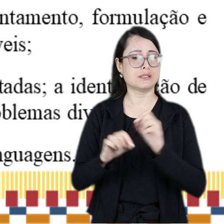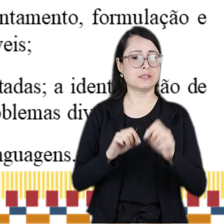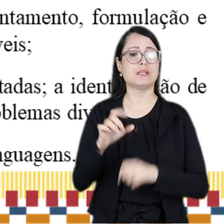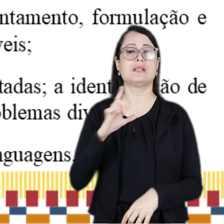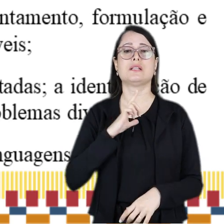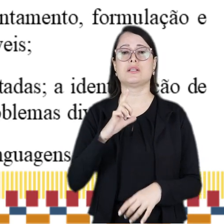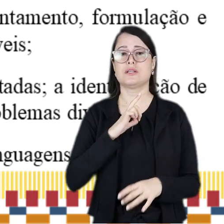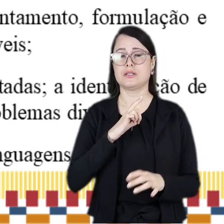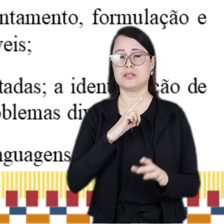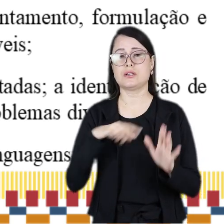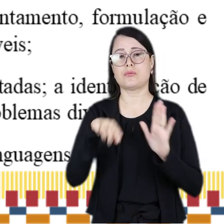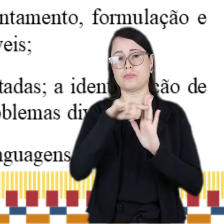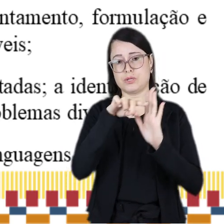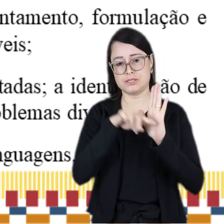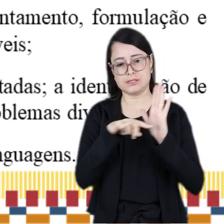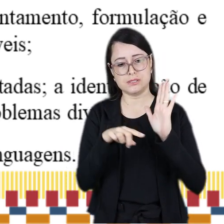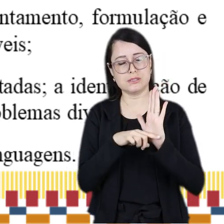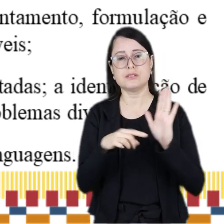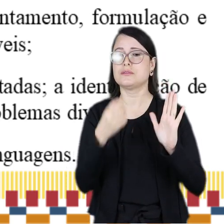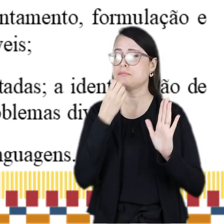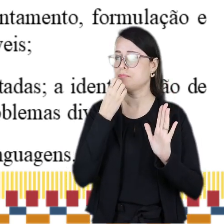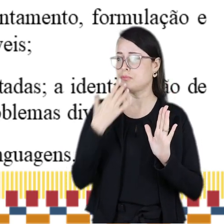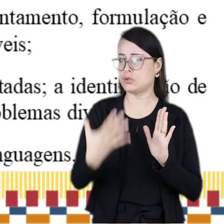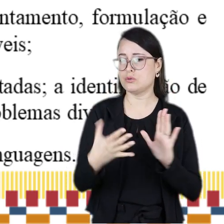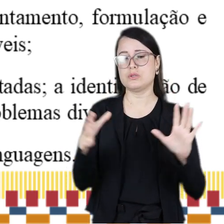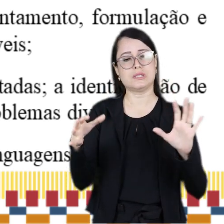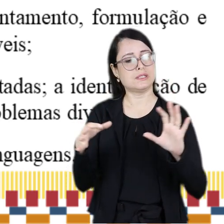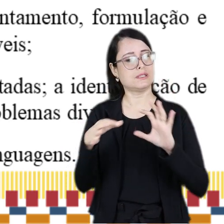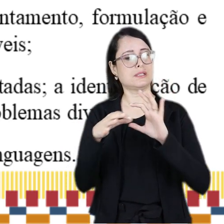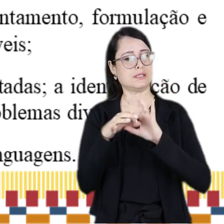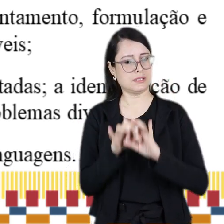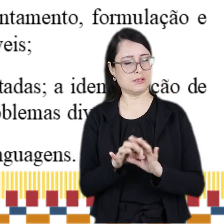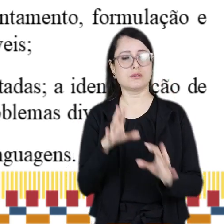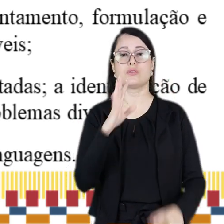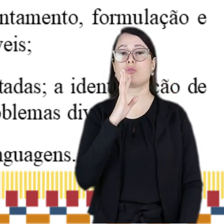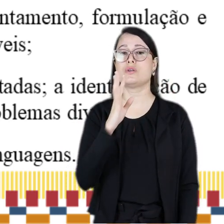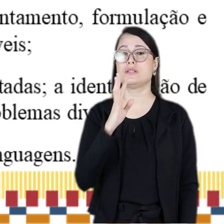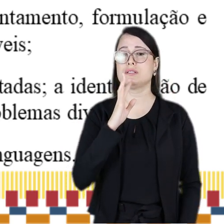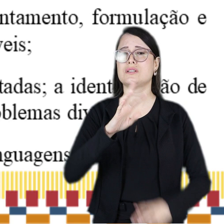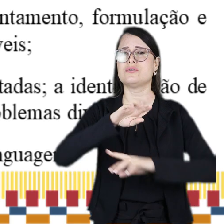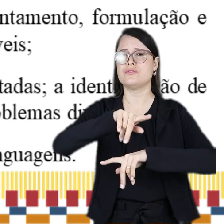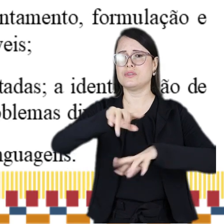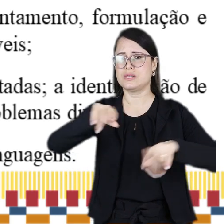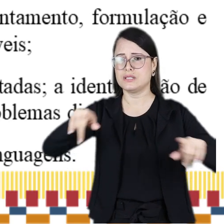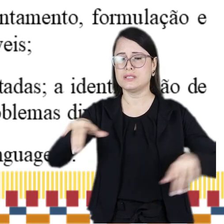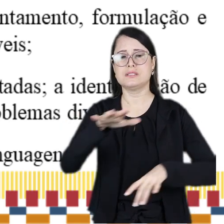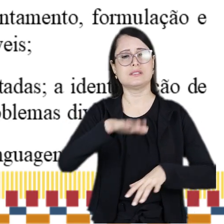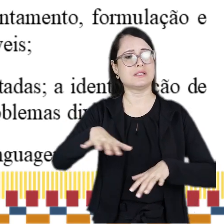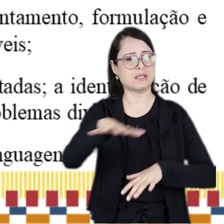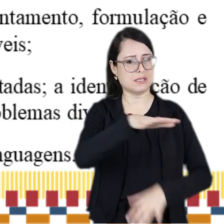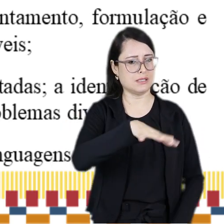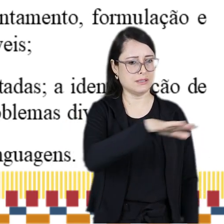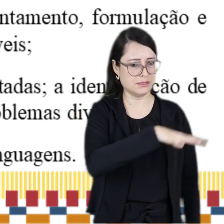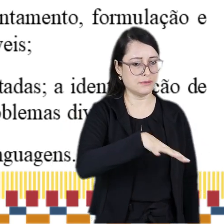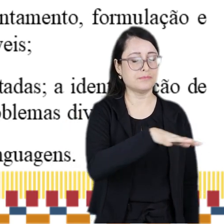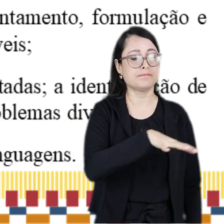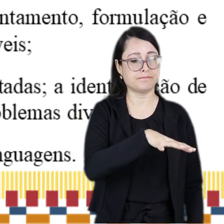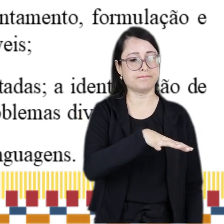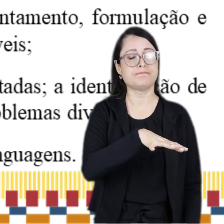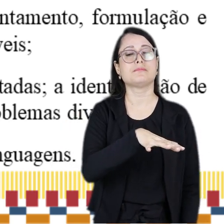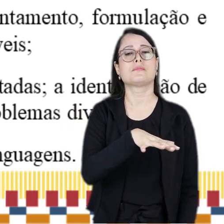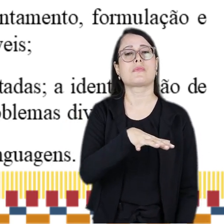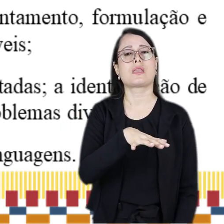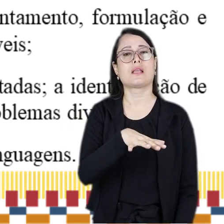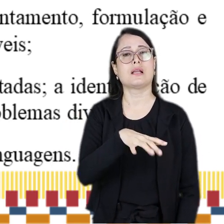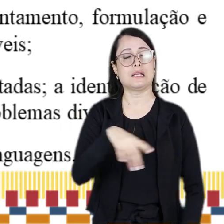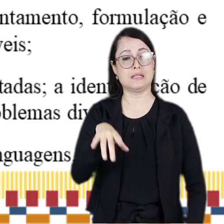privilegiado, integrador, né? De conhecimentos de diferentes áreas, né? E aí, não algo muito distante daquilo que